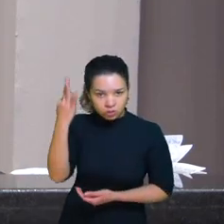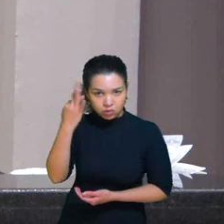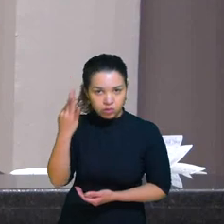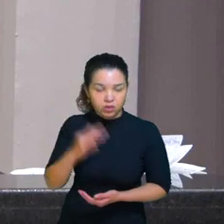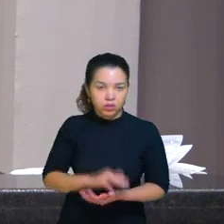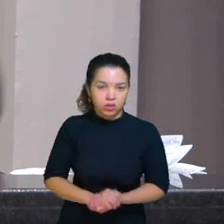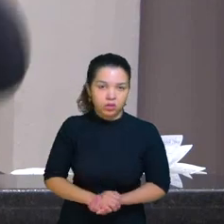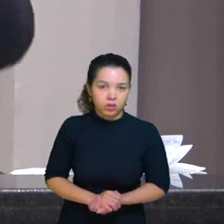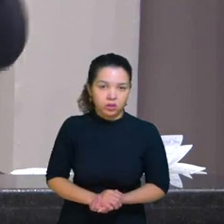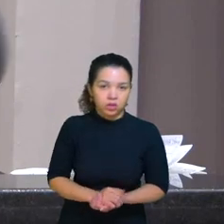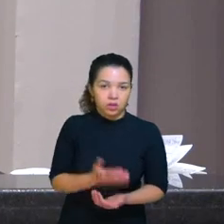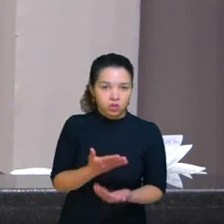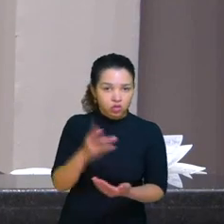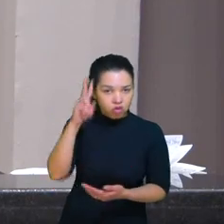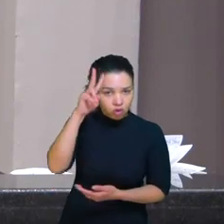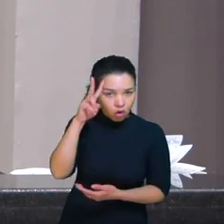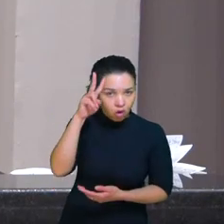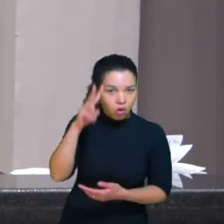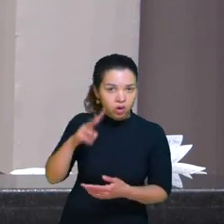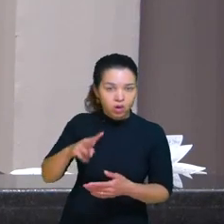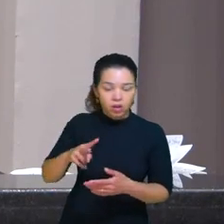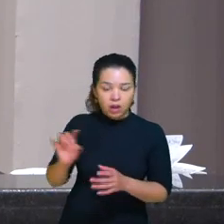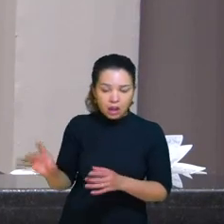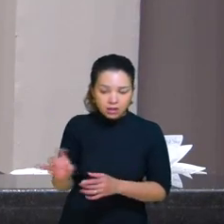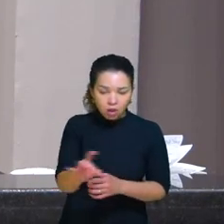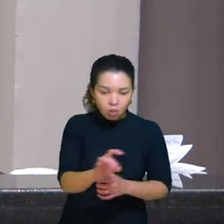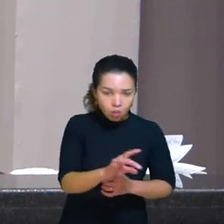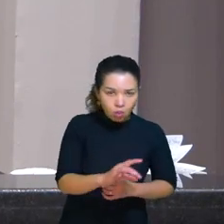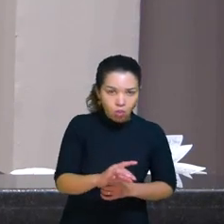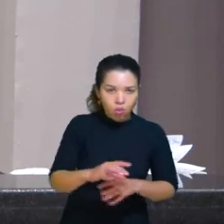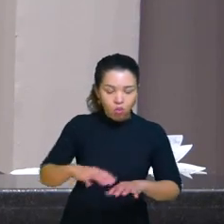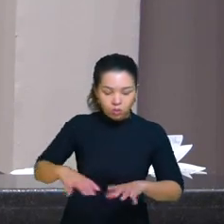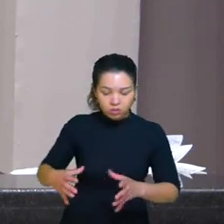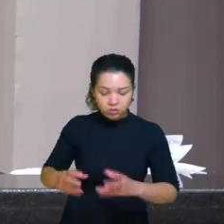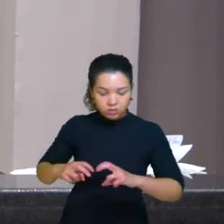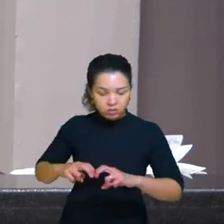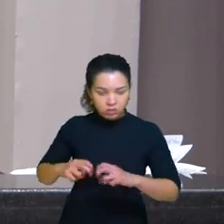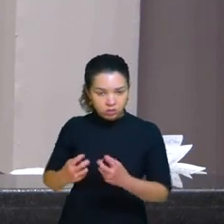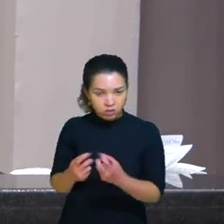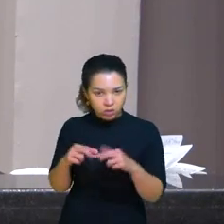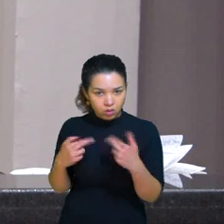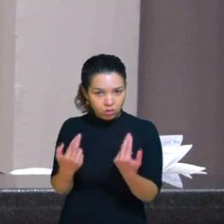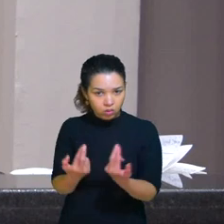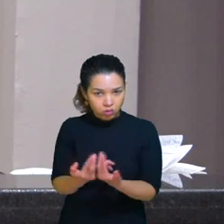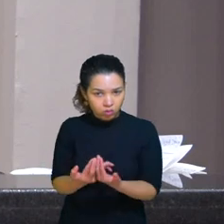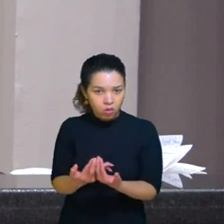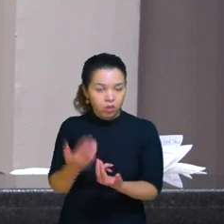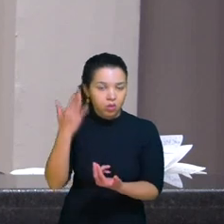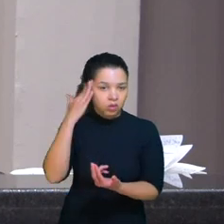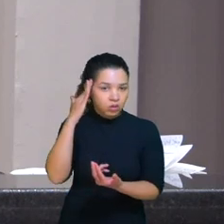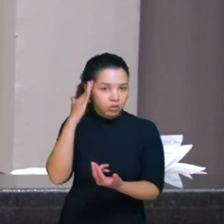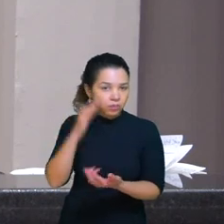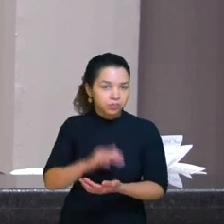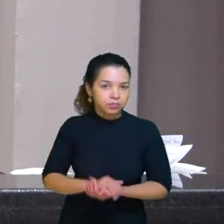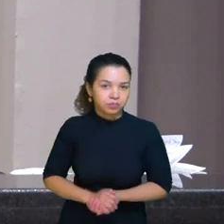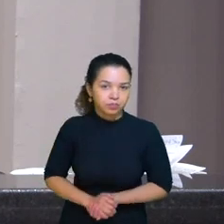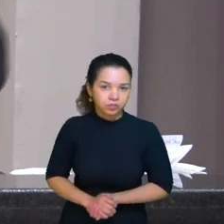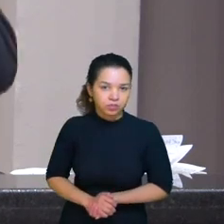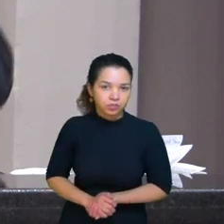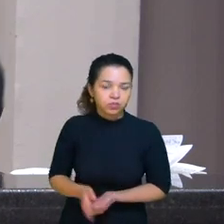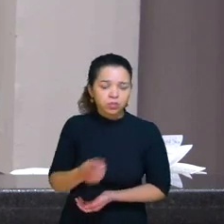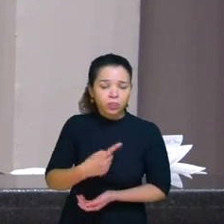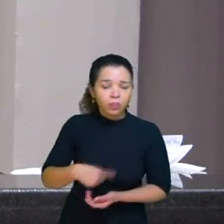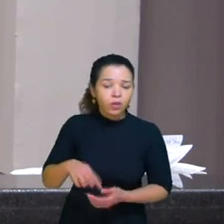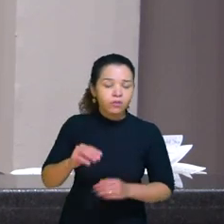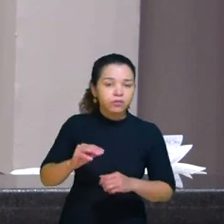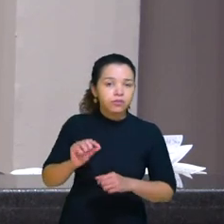ced um pouquinho da história a gente senta junto e pensar o perfil do egresso é um ser humano só o que é que nós vamos fazer para